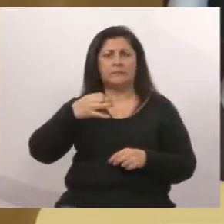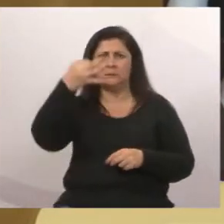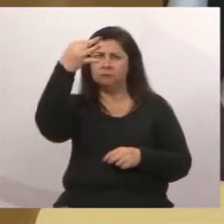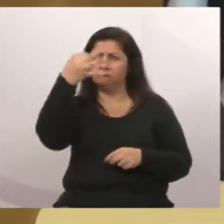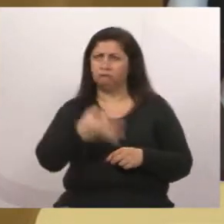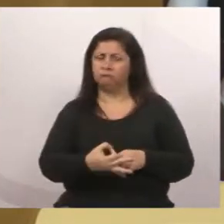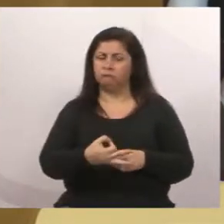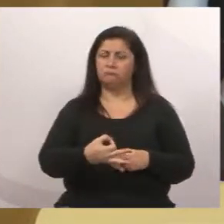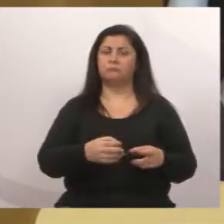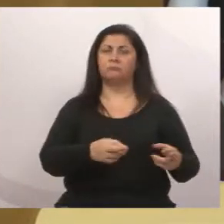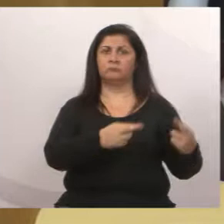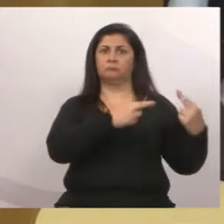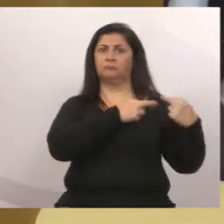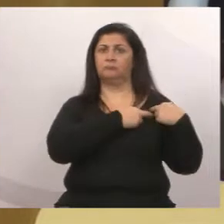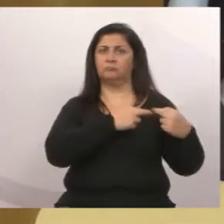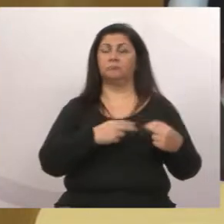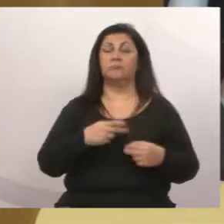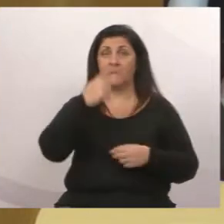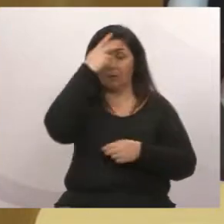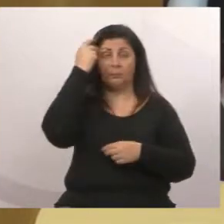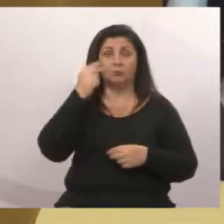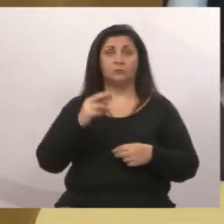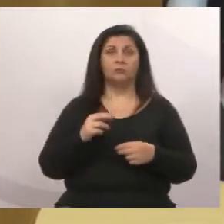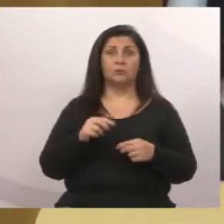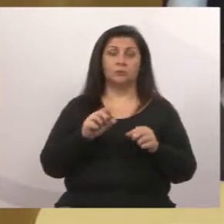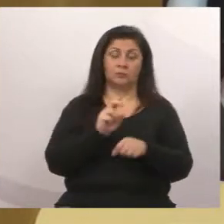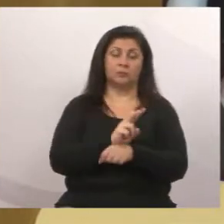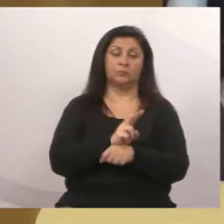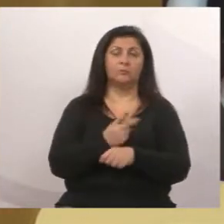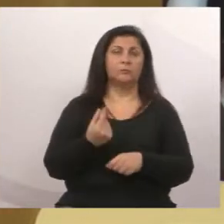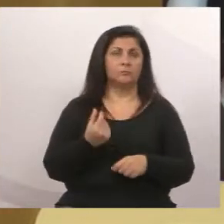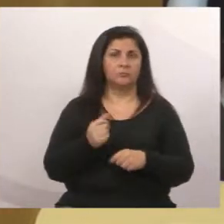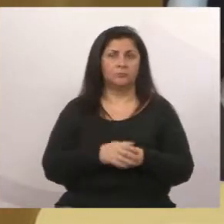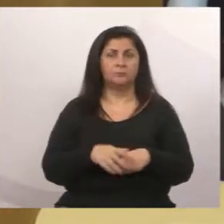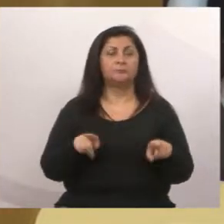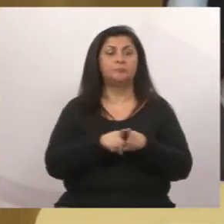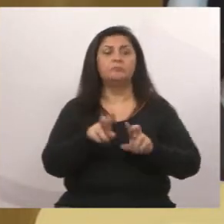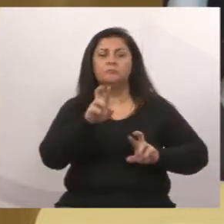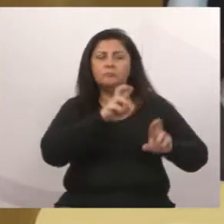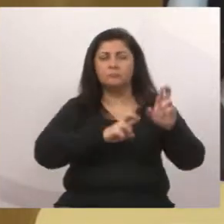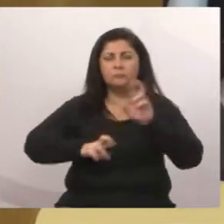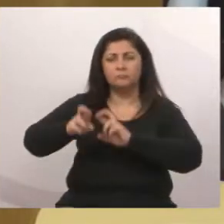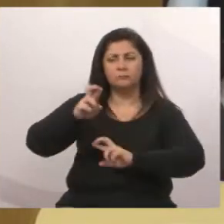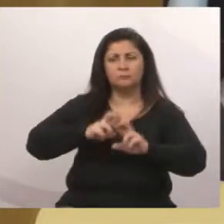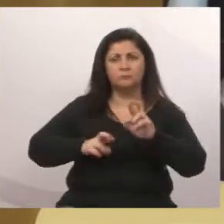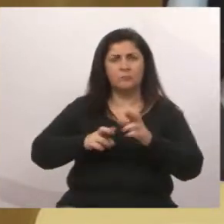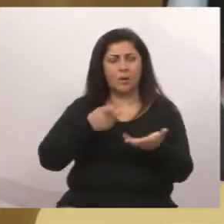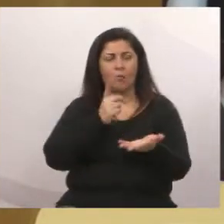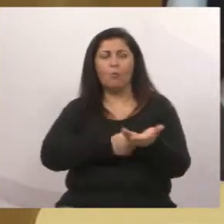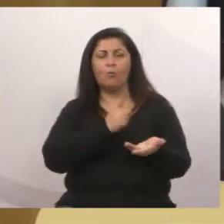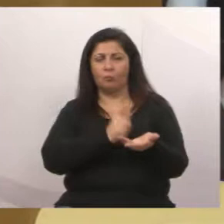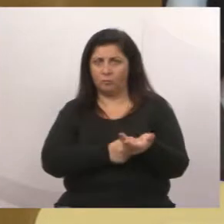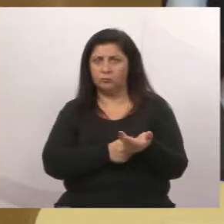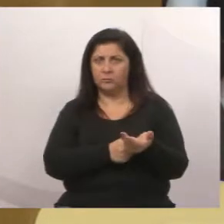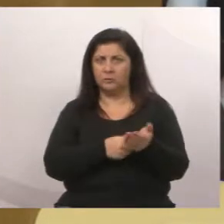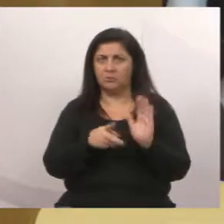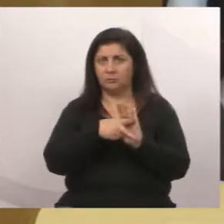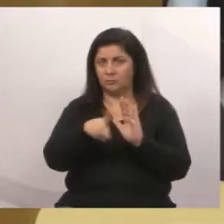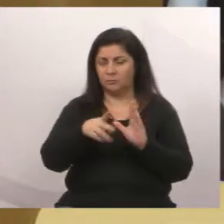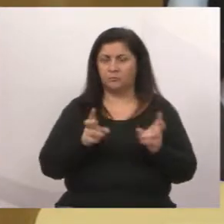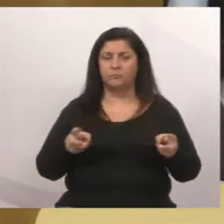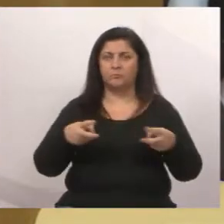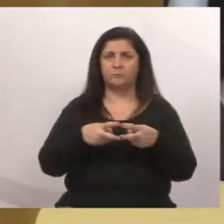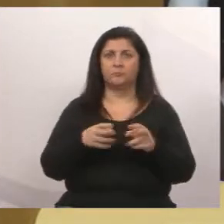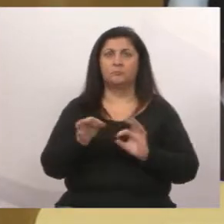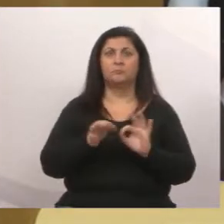dos responsáveis por bens e valores públicos, acompanhar e fiscalizar o cumprimento dos contratos firmados pela Câmara,